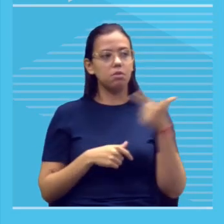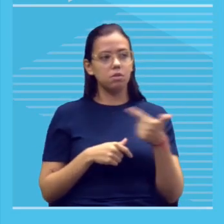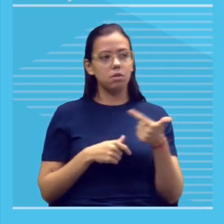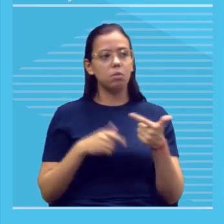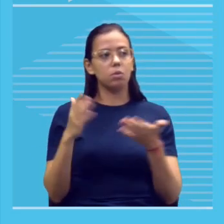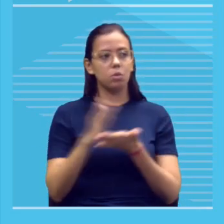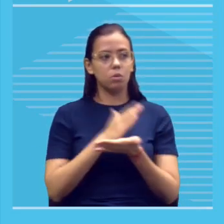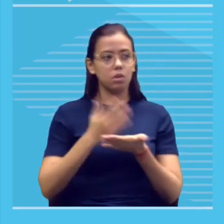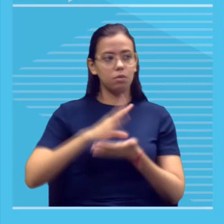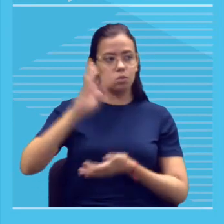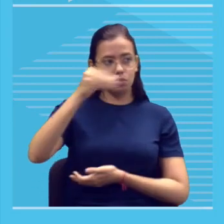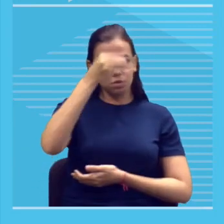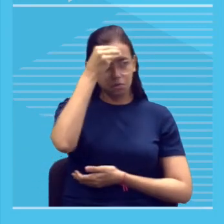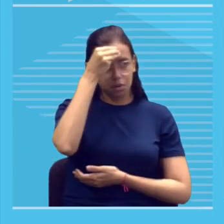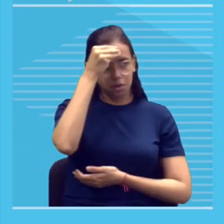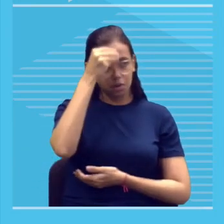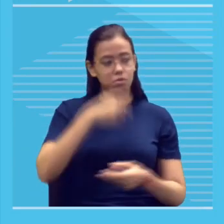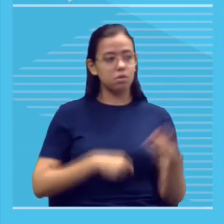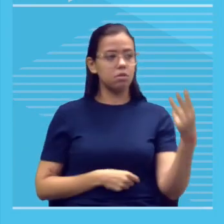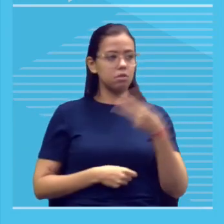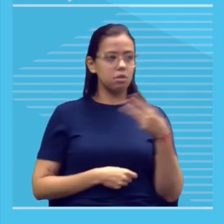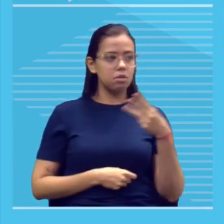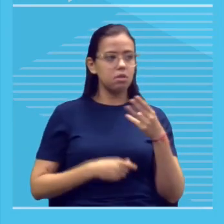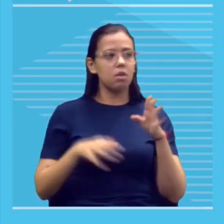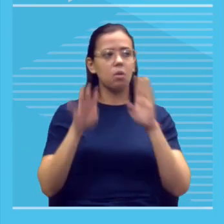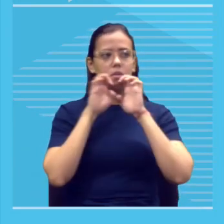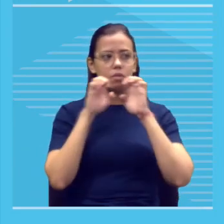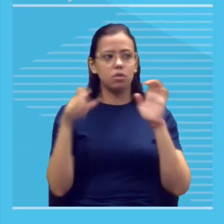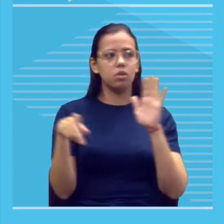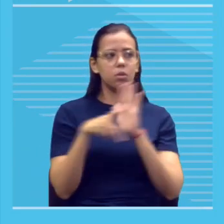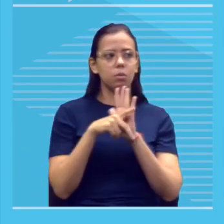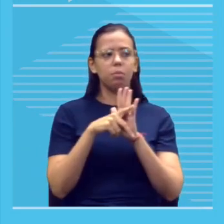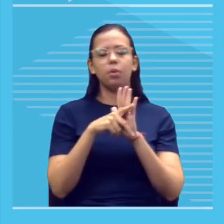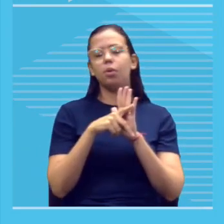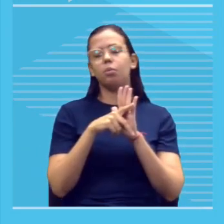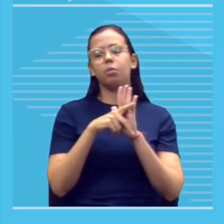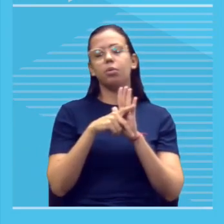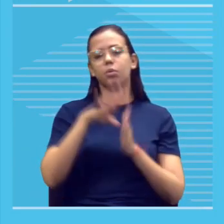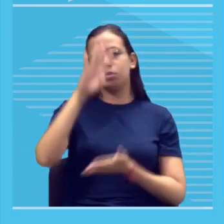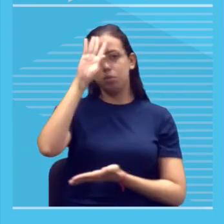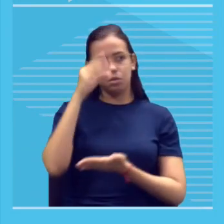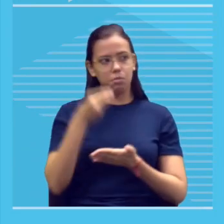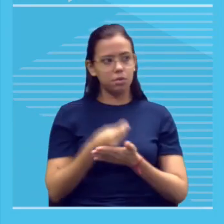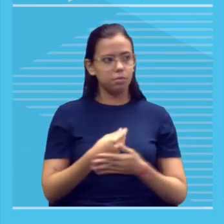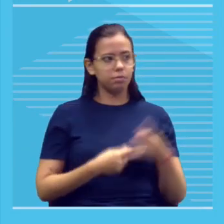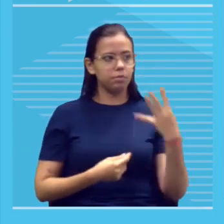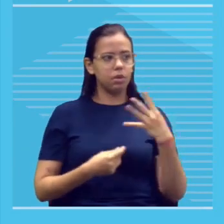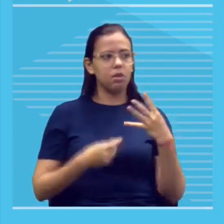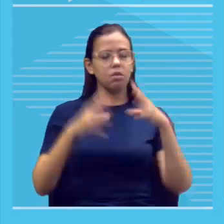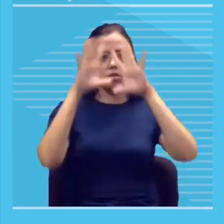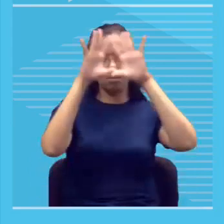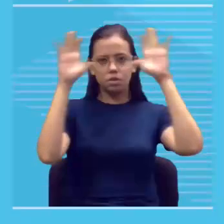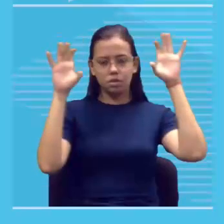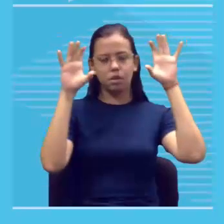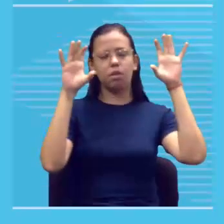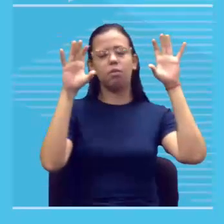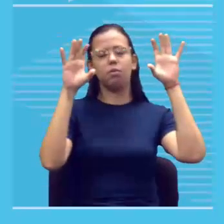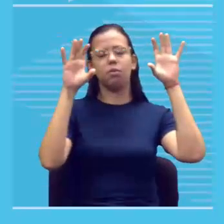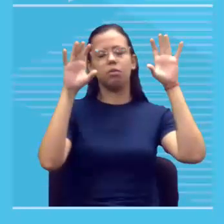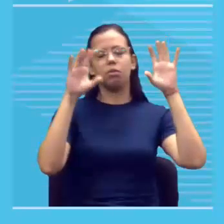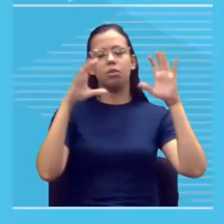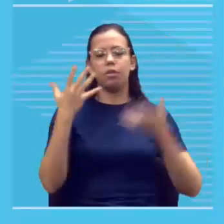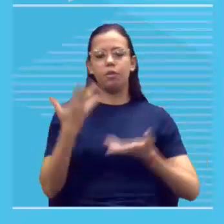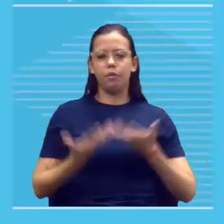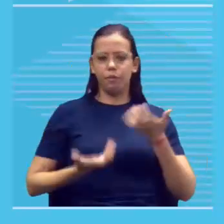era jovem céu e inferno Gênese e outras obras do Espiritismo tá certo